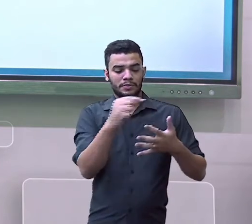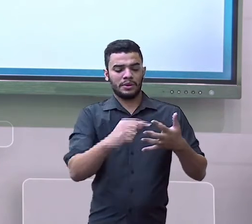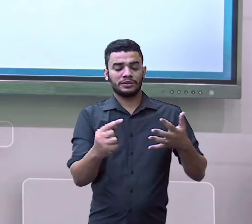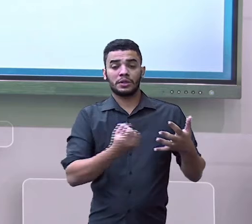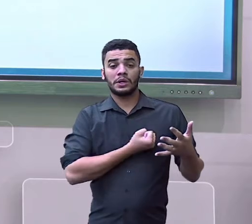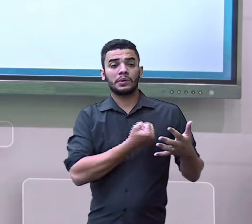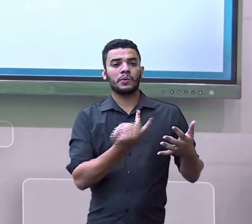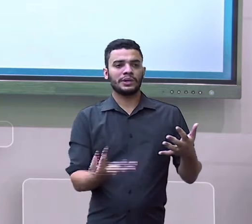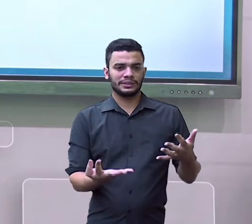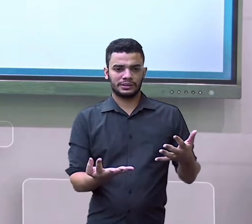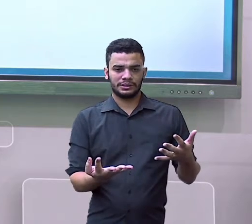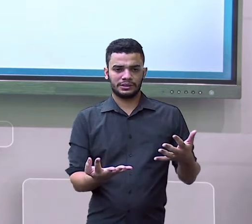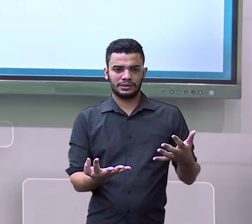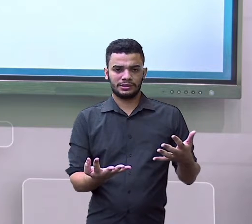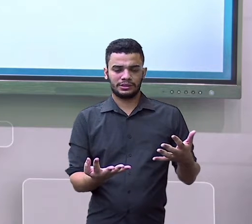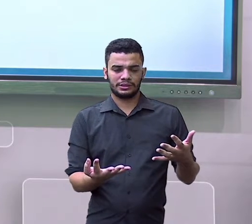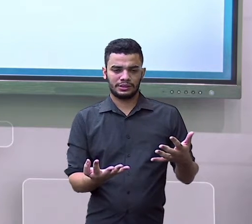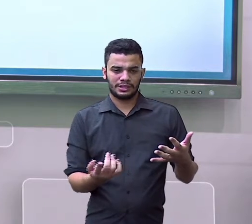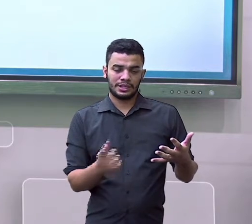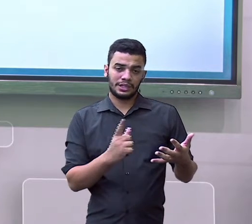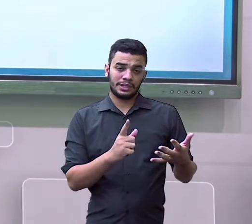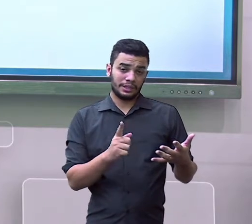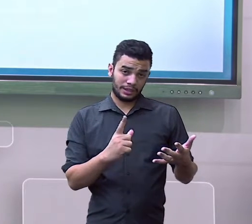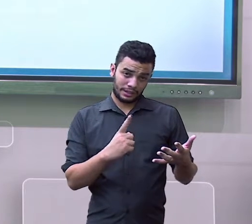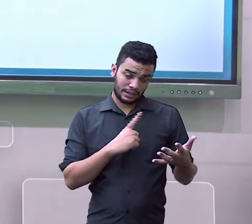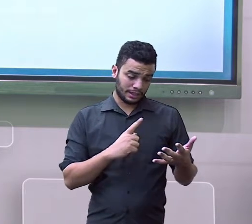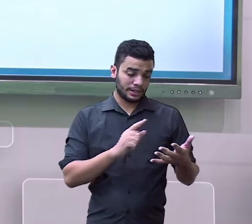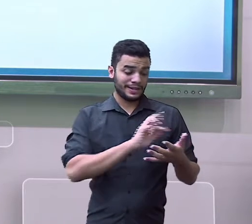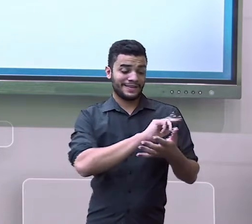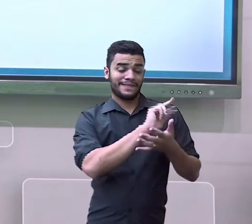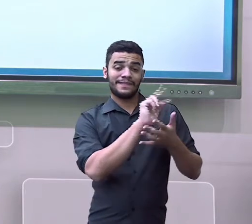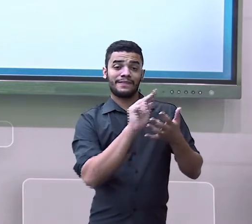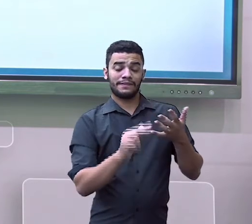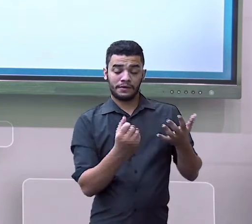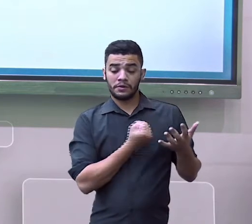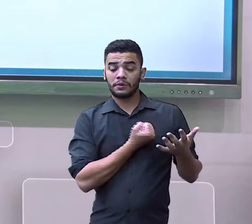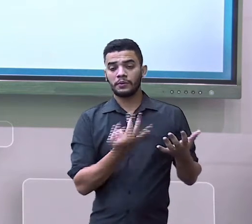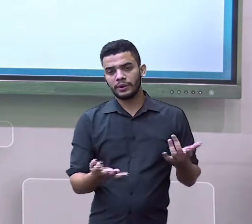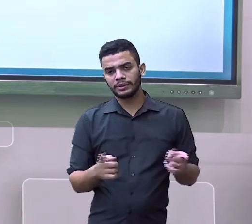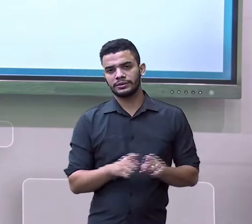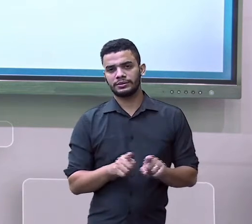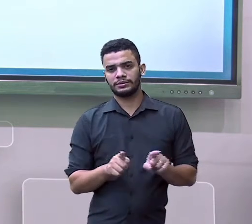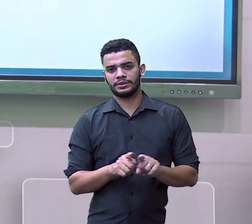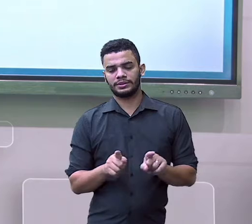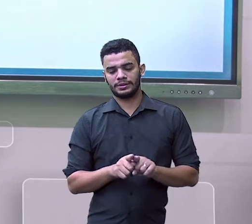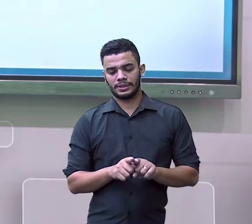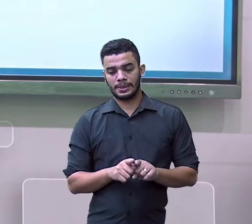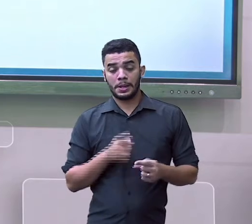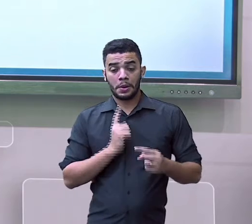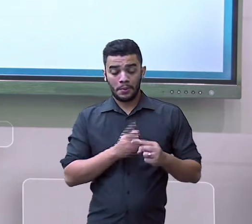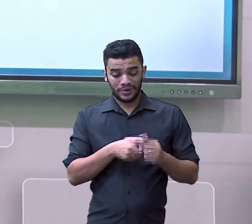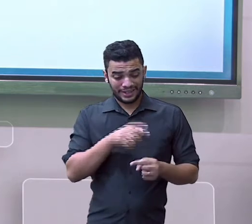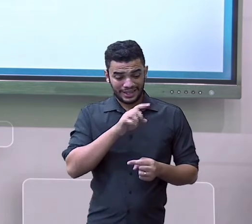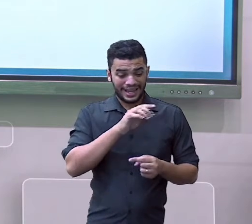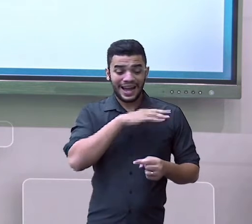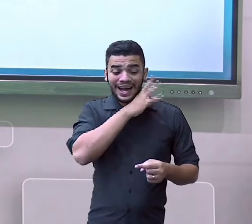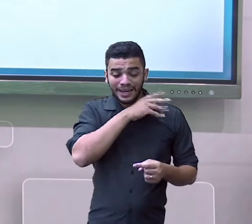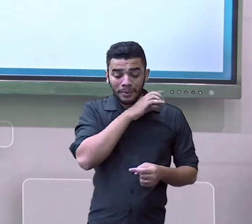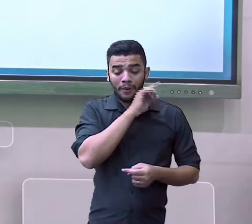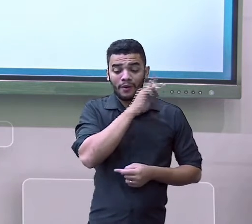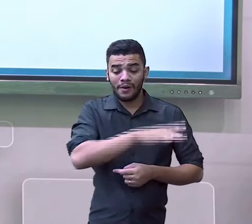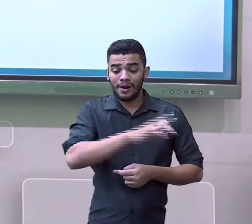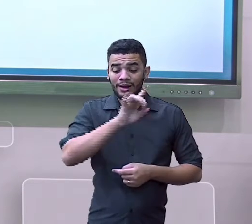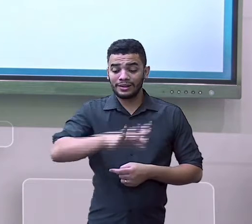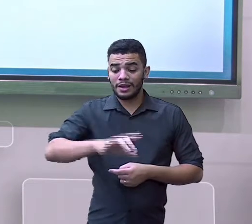seres vivos, biológicos, como a espécie humana, e depende da biodiversidade. Nós